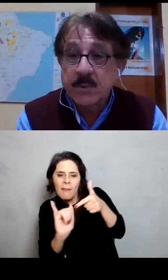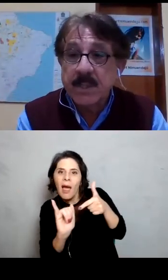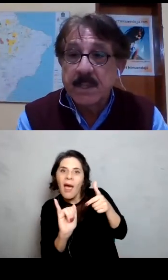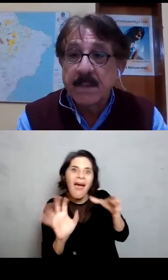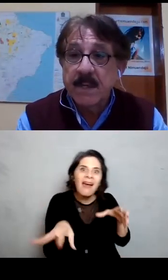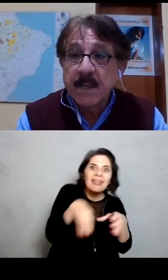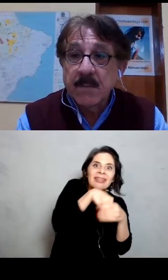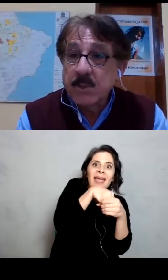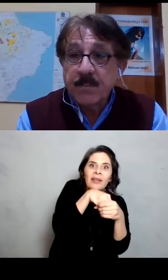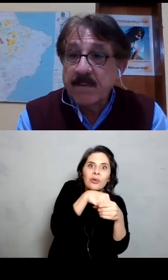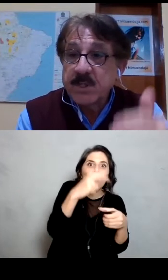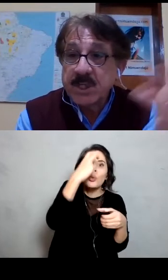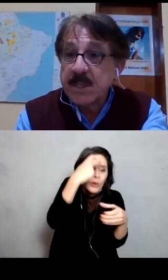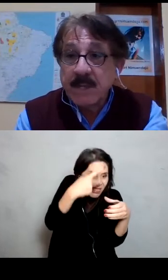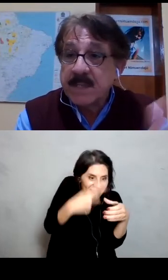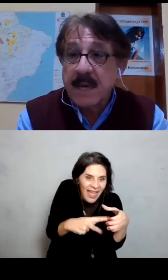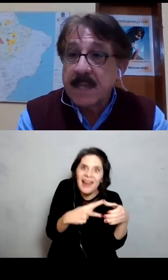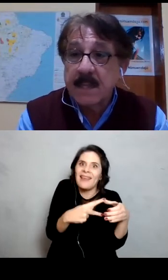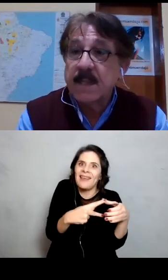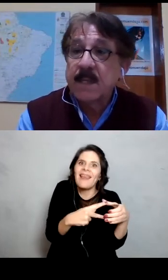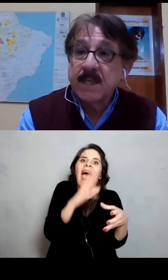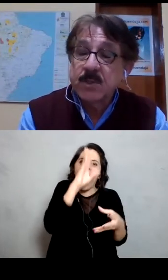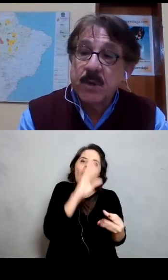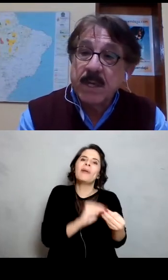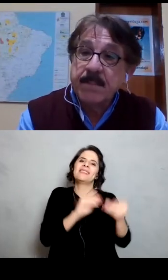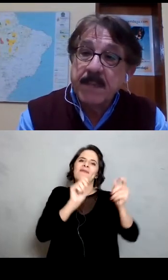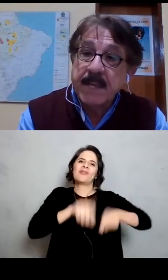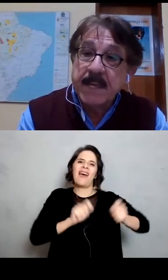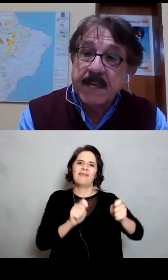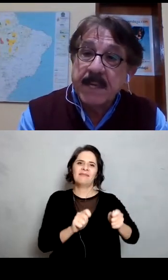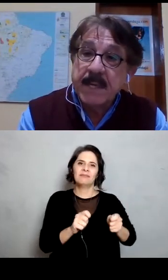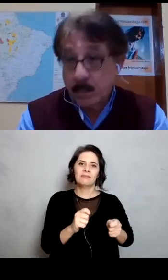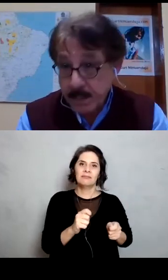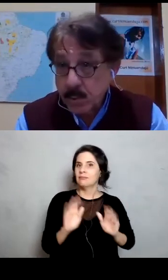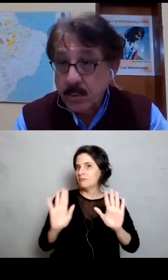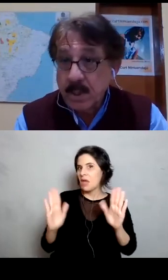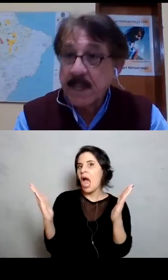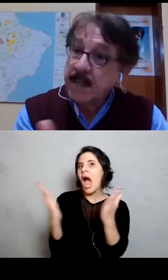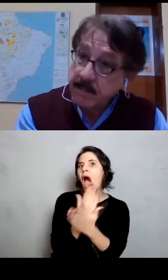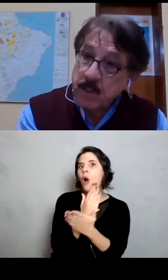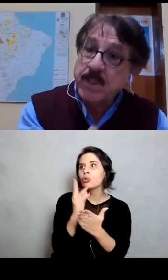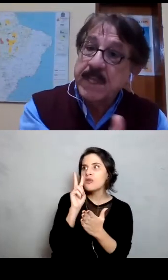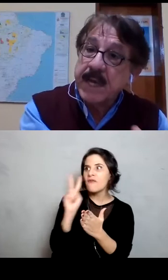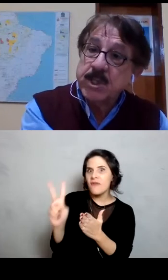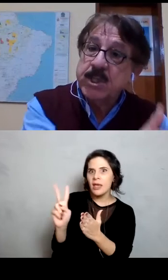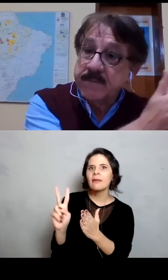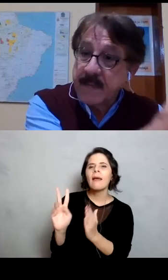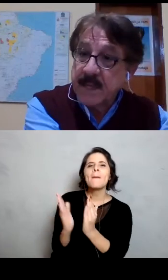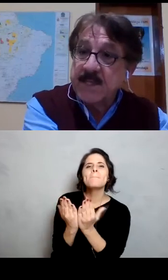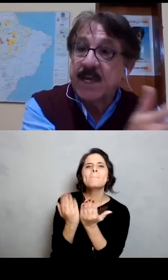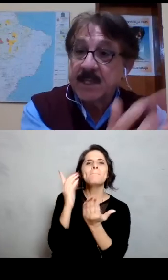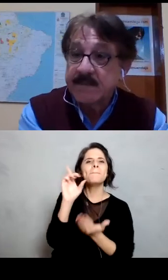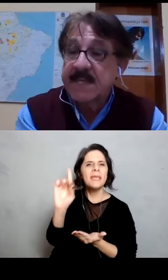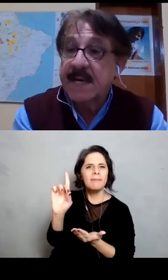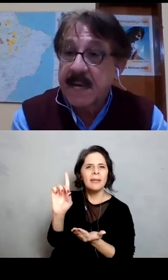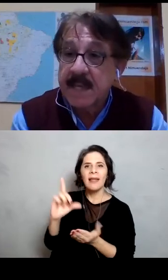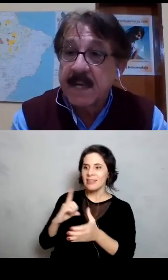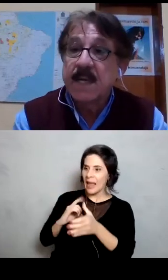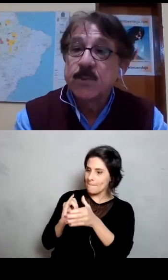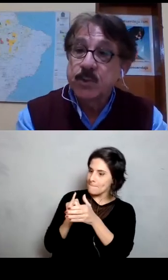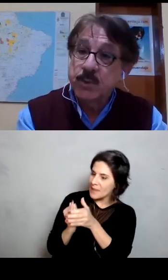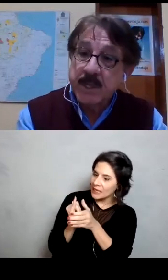acredita no que eles dizem. O cara diz, os indígenas lá eram bárbaros, comiam, matavam os caras só para comer a tripa. Ele acredita e